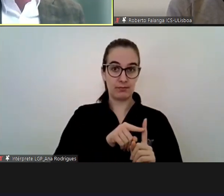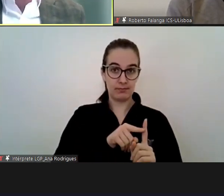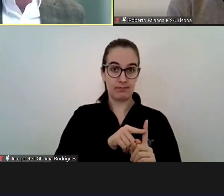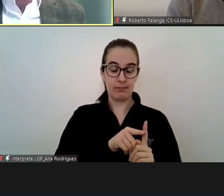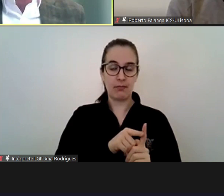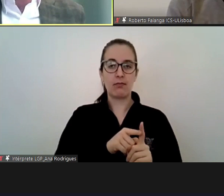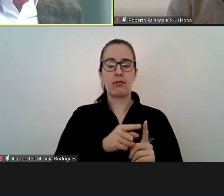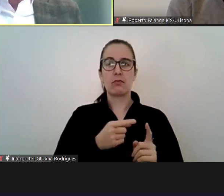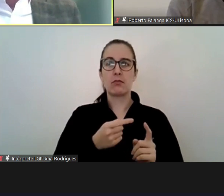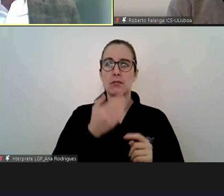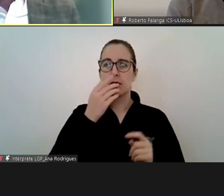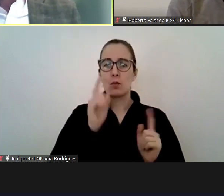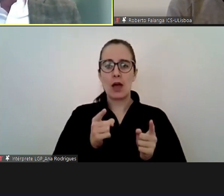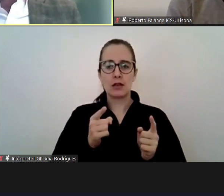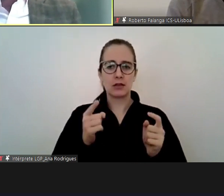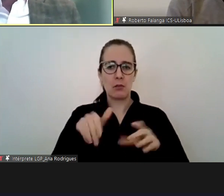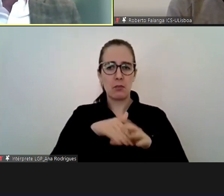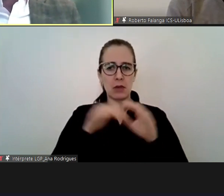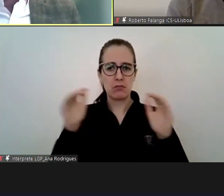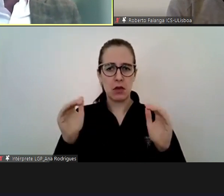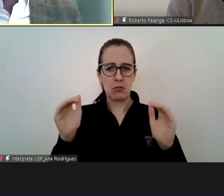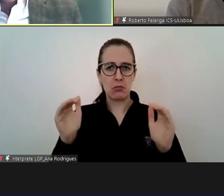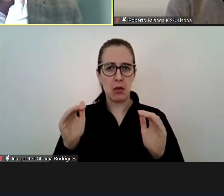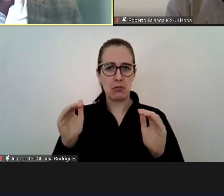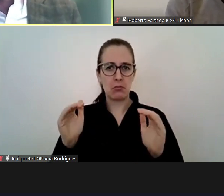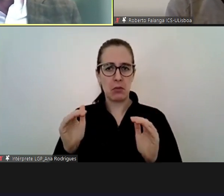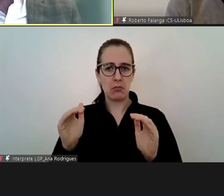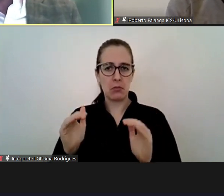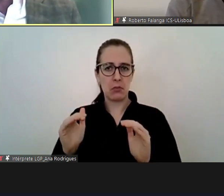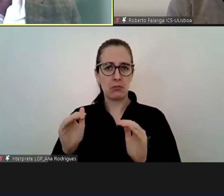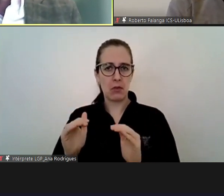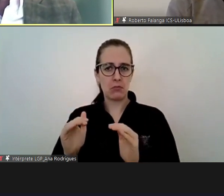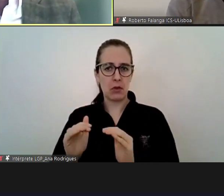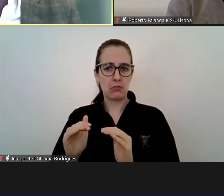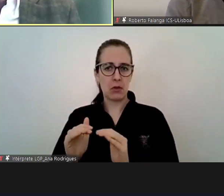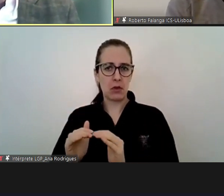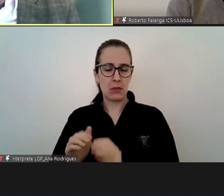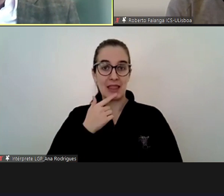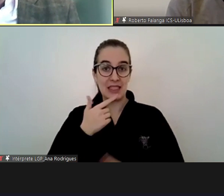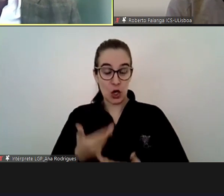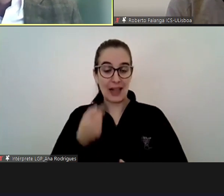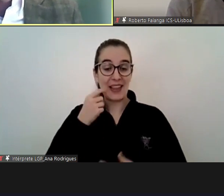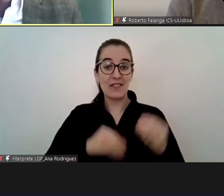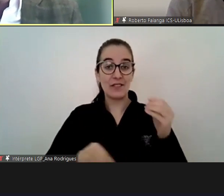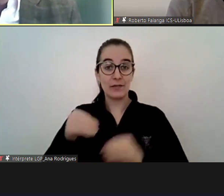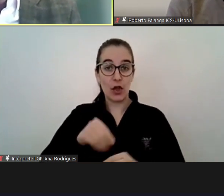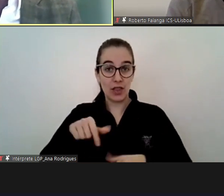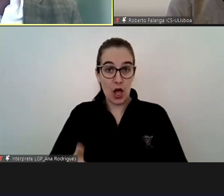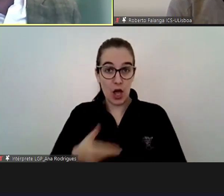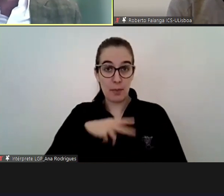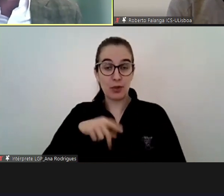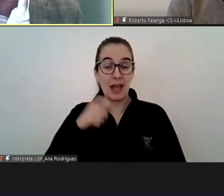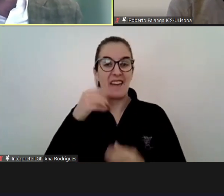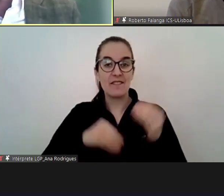de participar, o que aconteceu é que a mediana do eleitor que vota em Portugal está muito envelhecido, ou